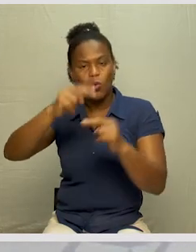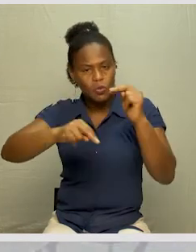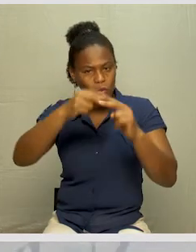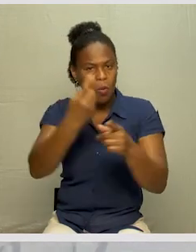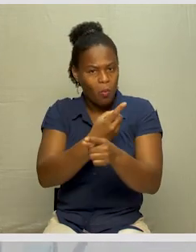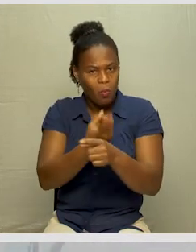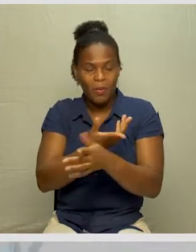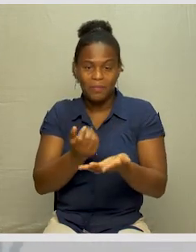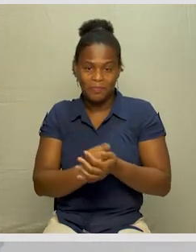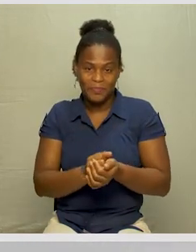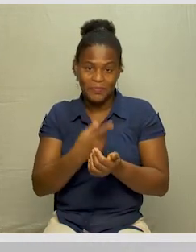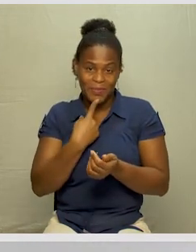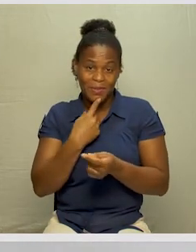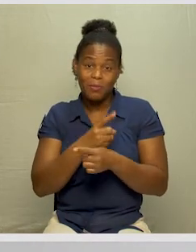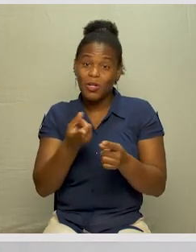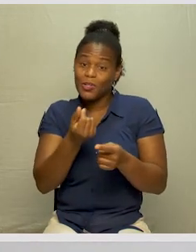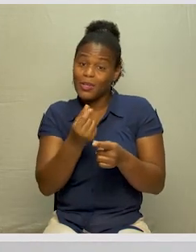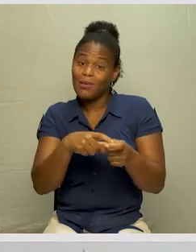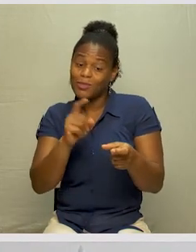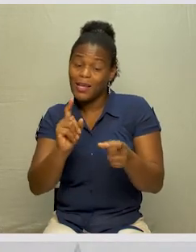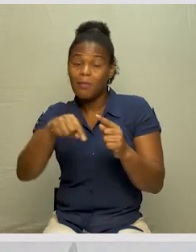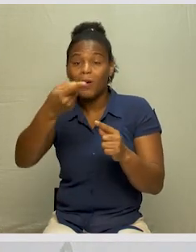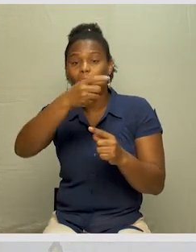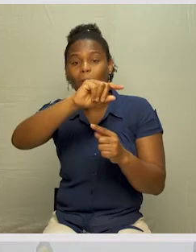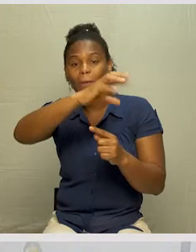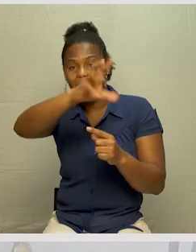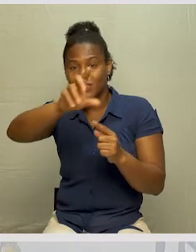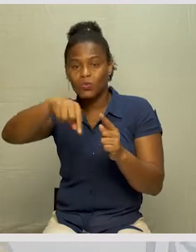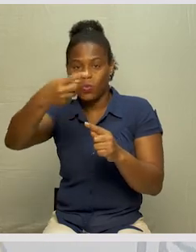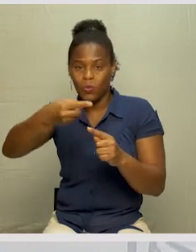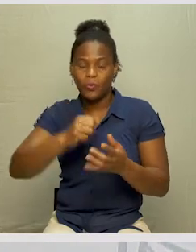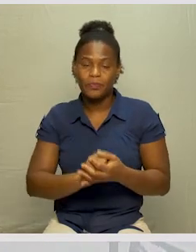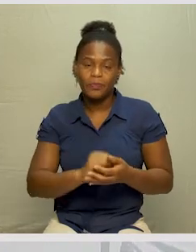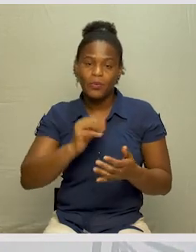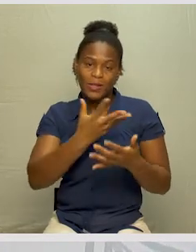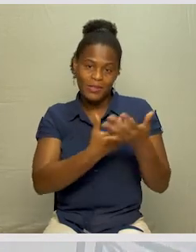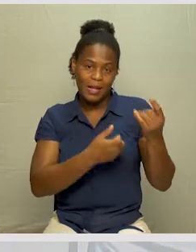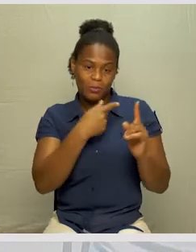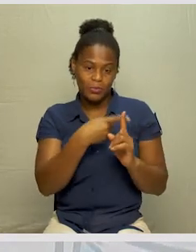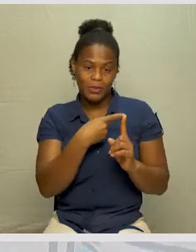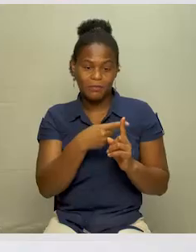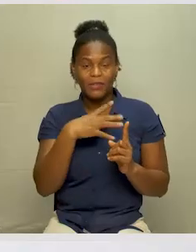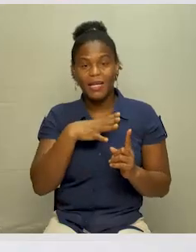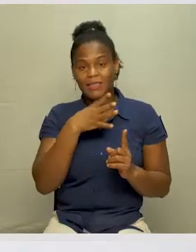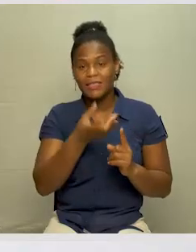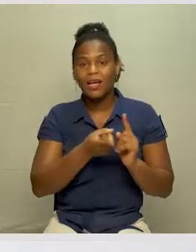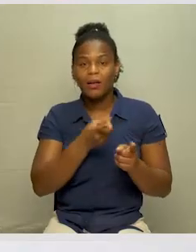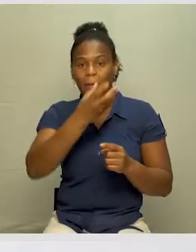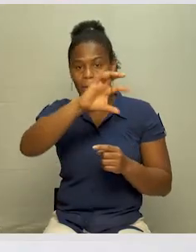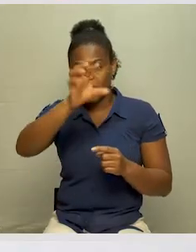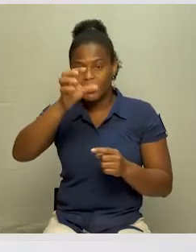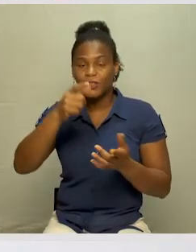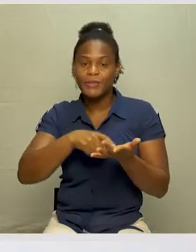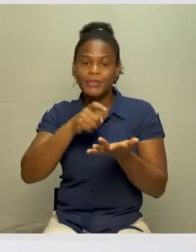aqui. Saída de financiamento para o resto do mundo. Enquanto que o saldo positivo significa que